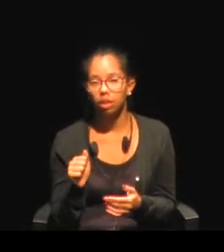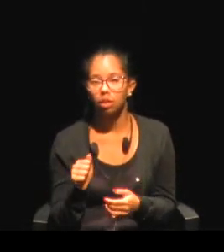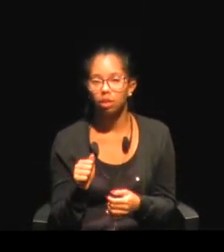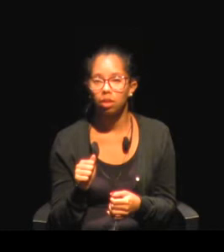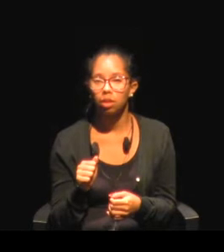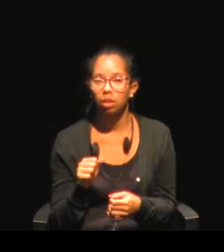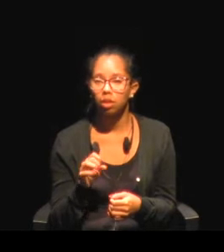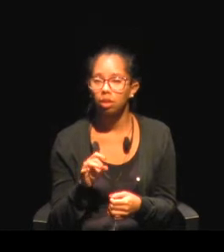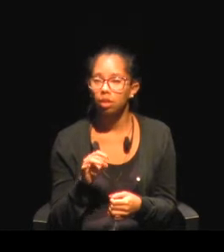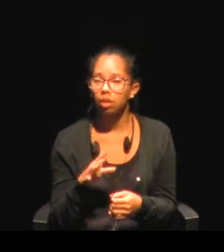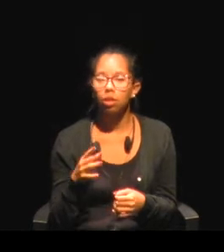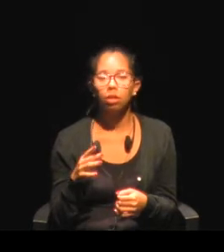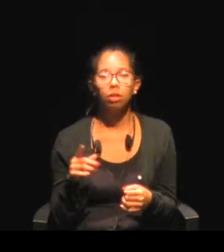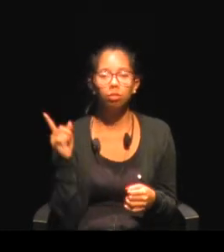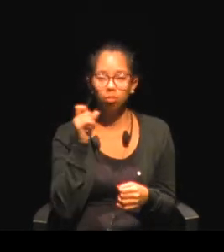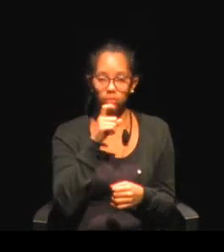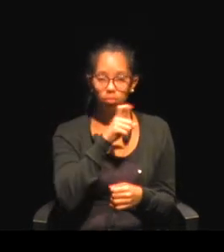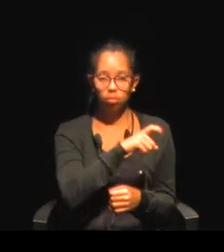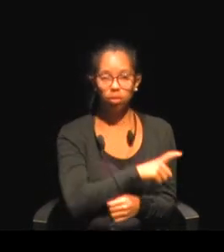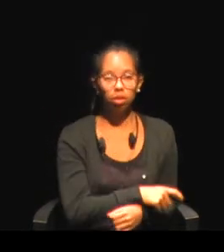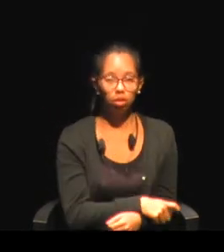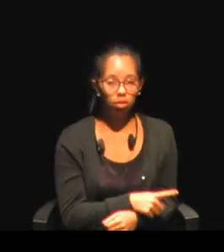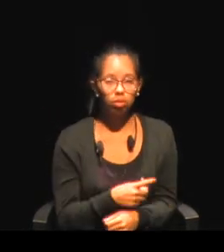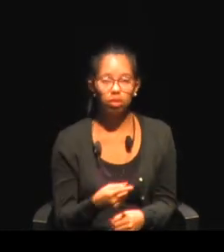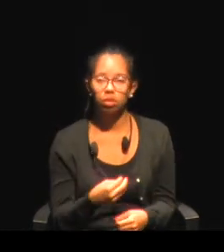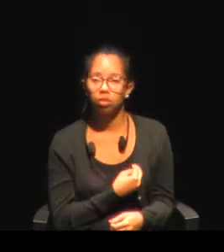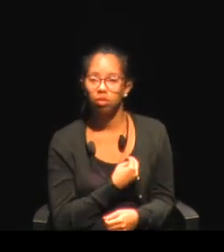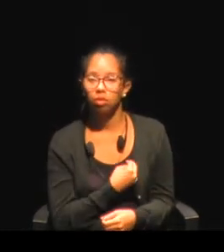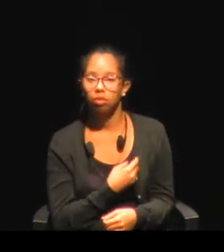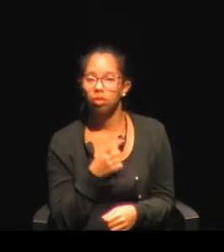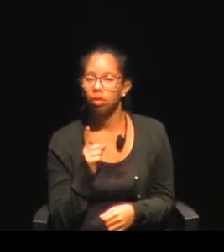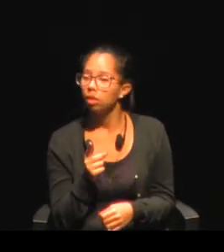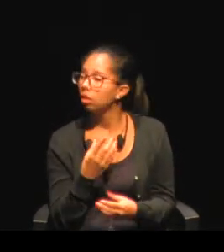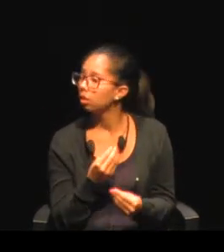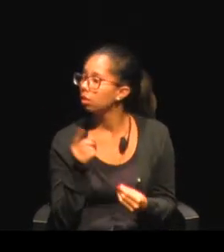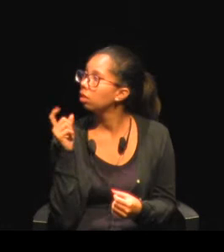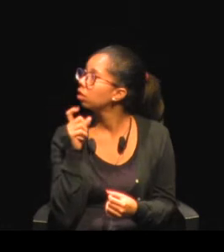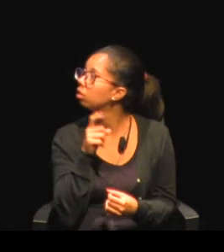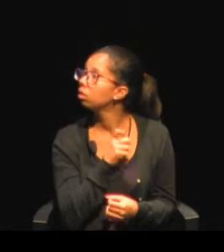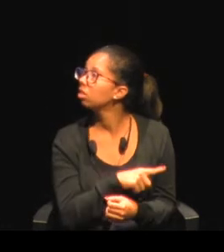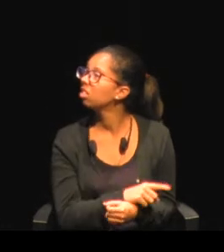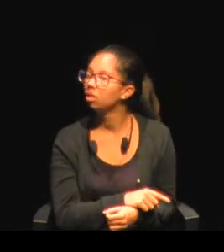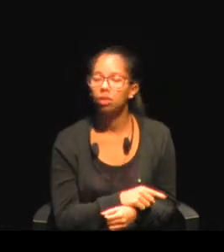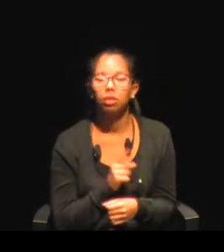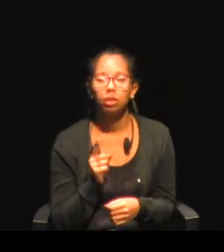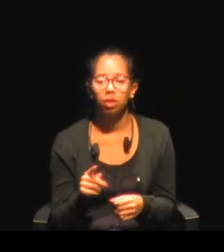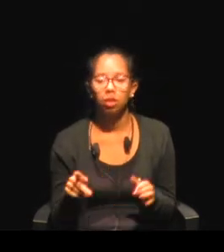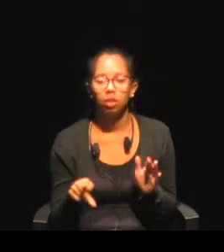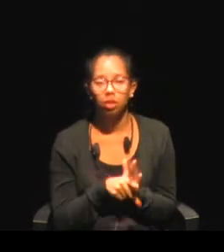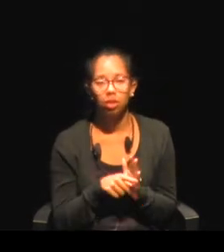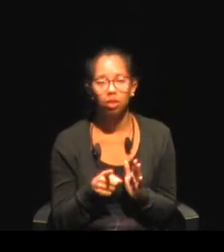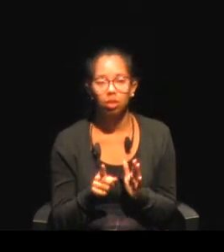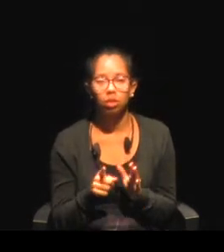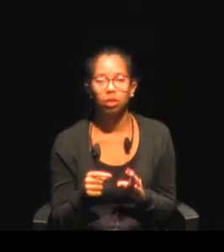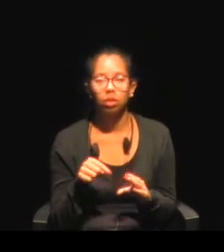arquitetos, é um negócio de 13 metros de altura, uns pilares gigantescos, é uma coisa difícil de conviver. Esse sistema de monotrilho que está